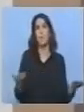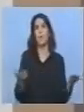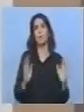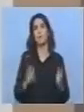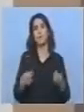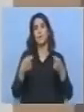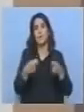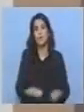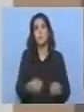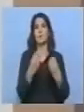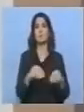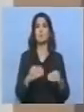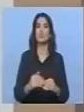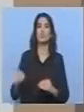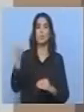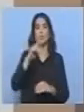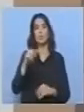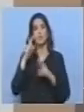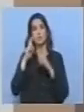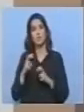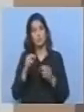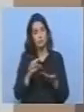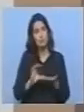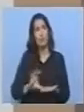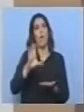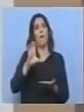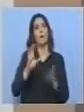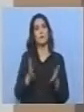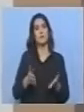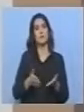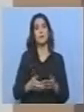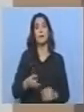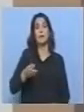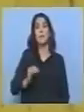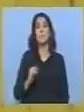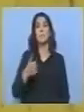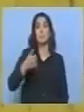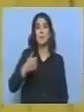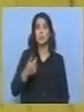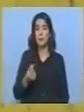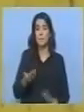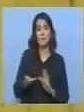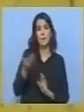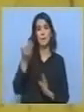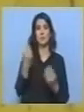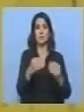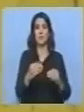ensino superior e mais investimento na investigação. Precisamos aumentar a percentagem do PIB que é posta à disposição do ensino